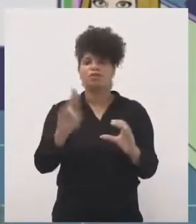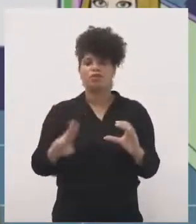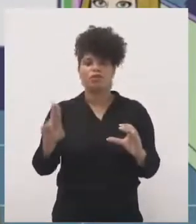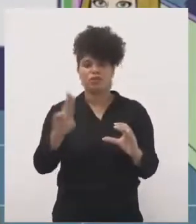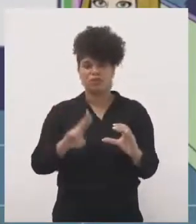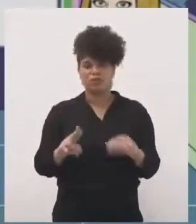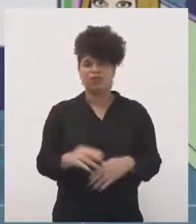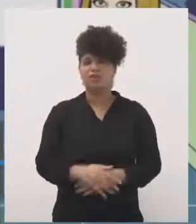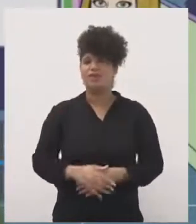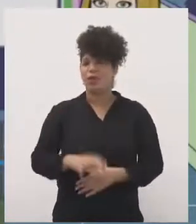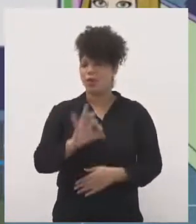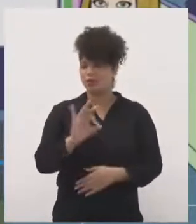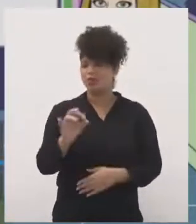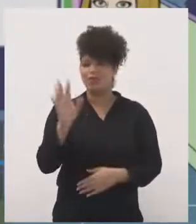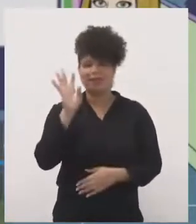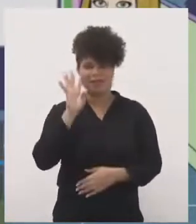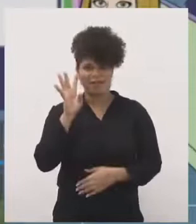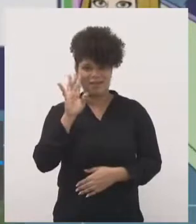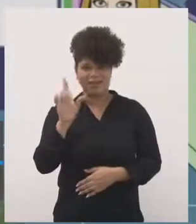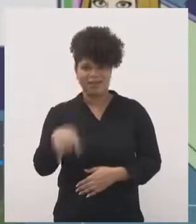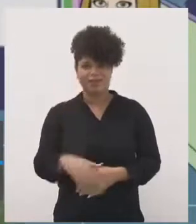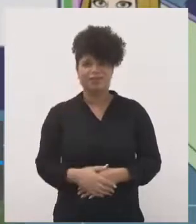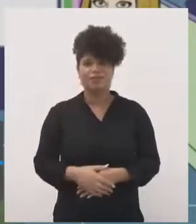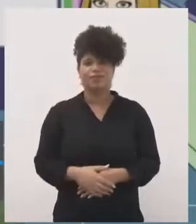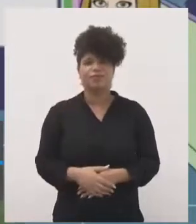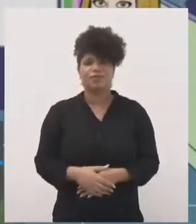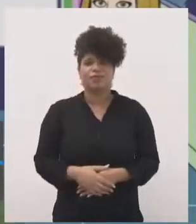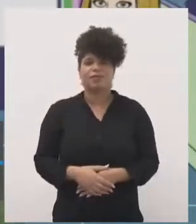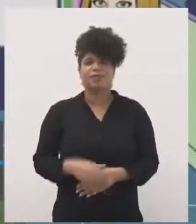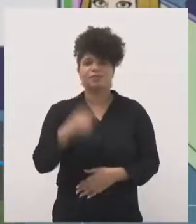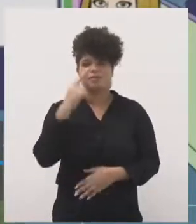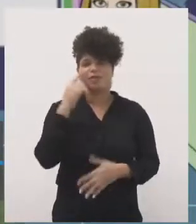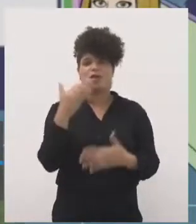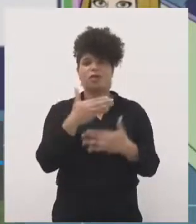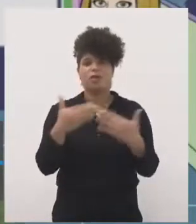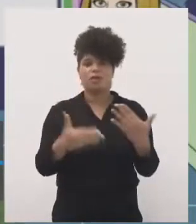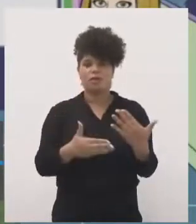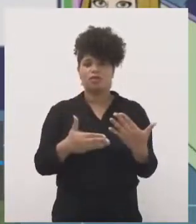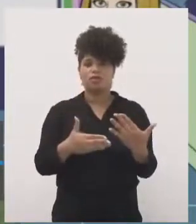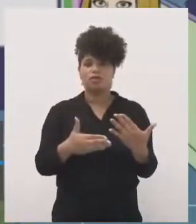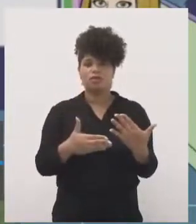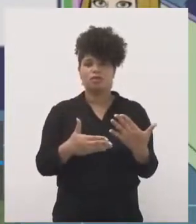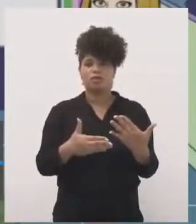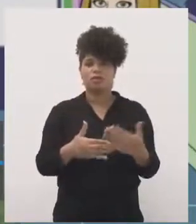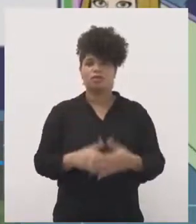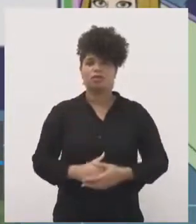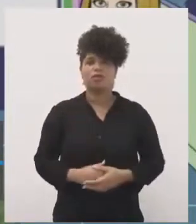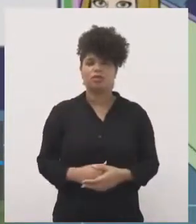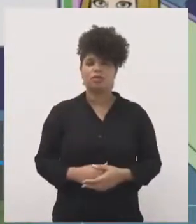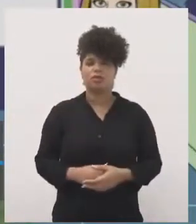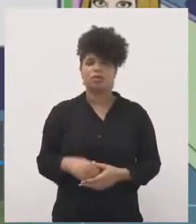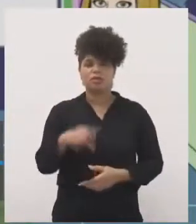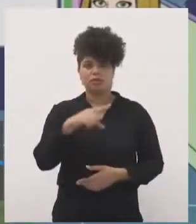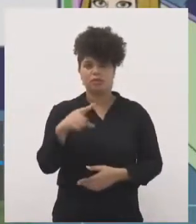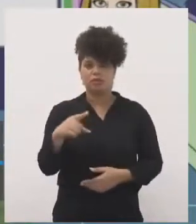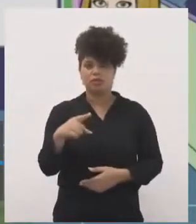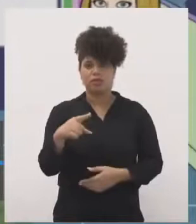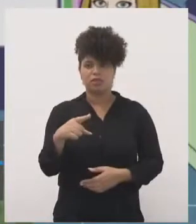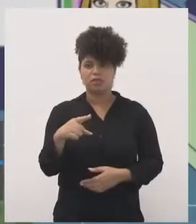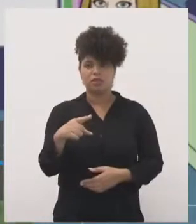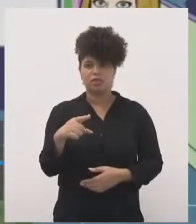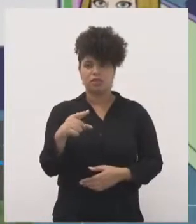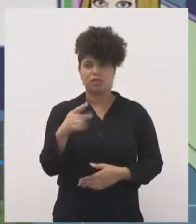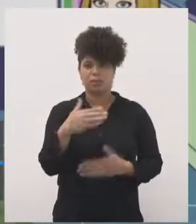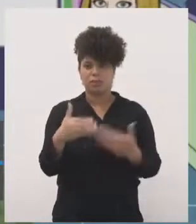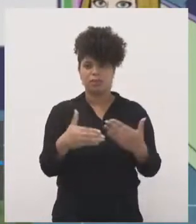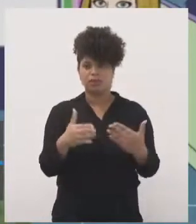coisa legal aí. Eu trouxe um PPT, vocês vão compartilhar, Ana, ou eu compartilho?